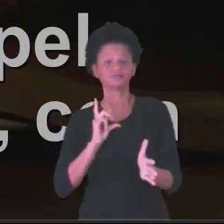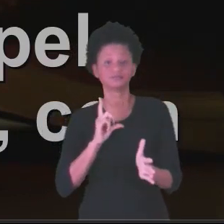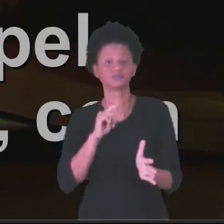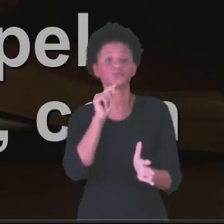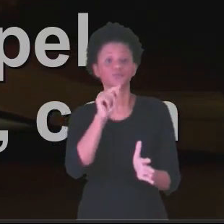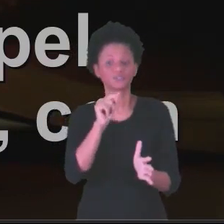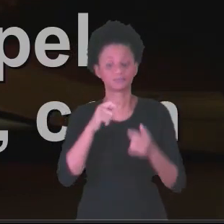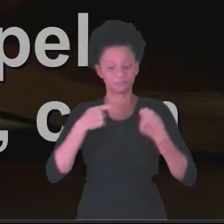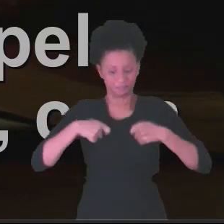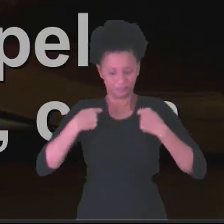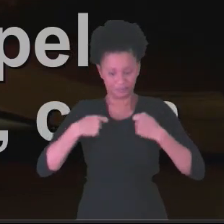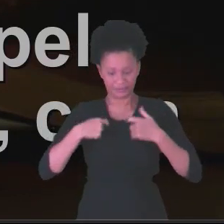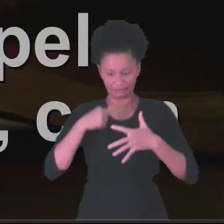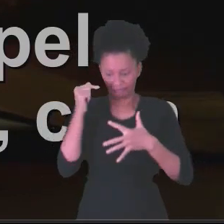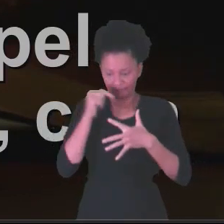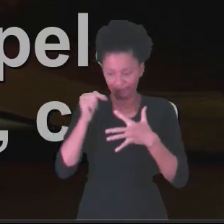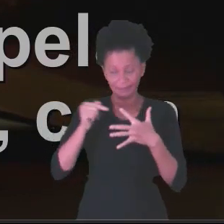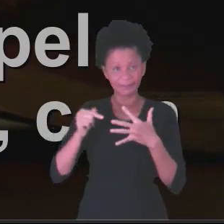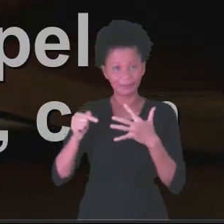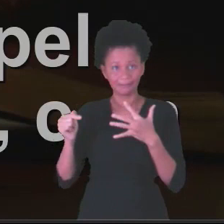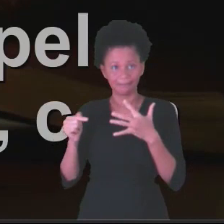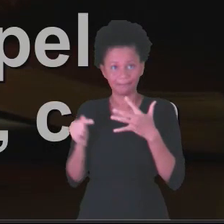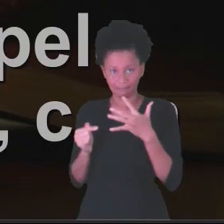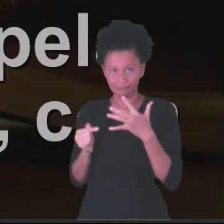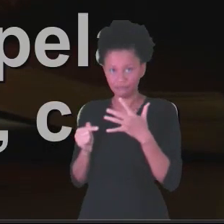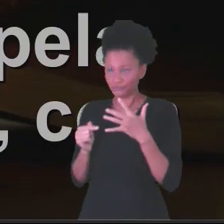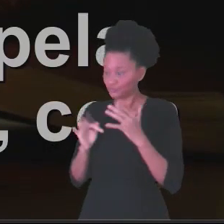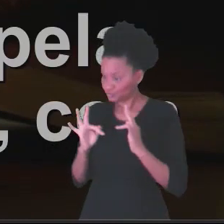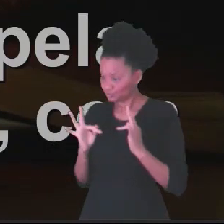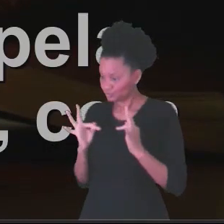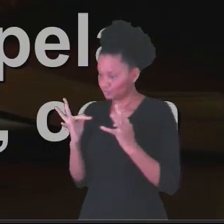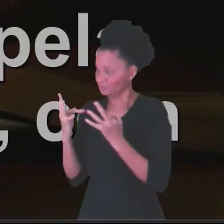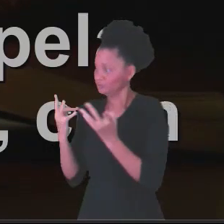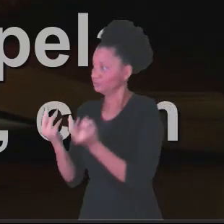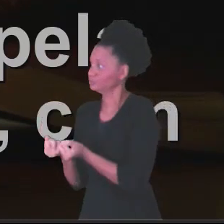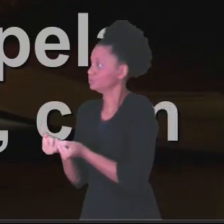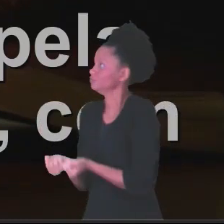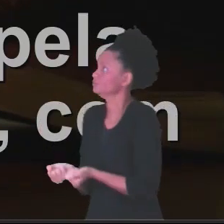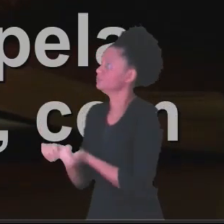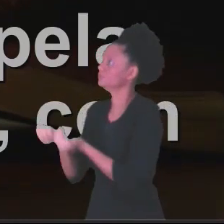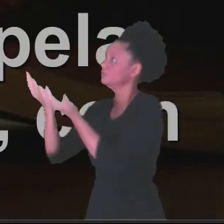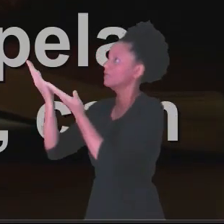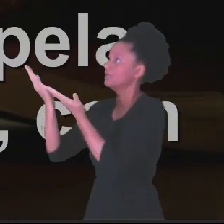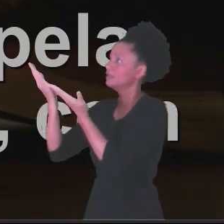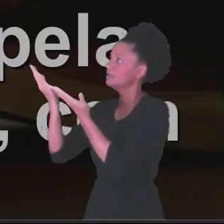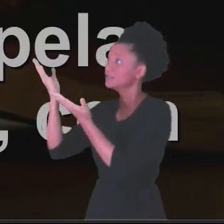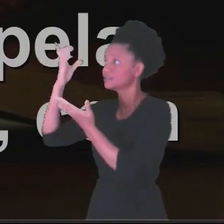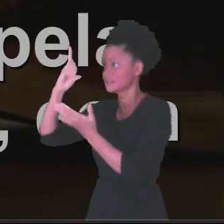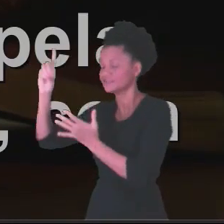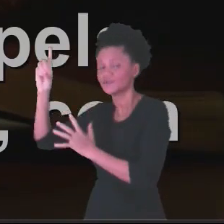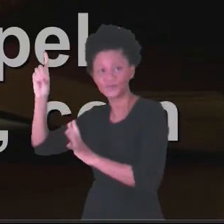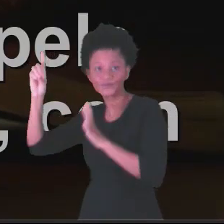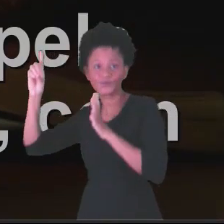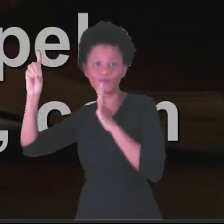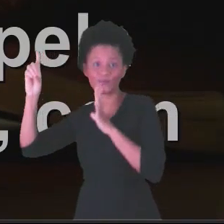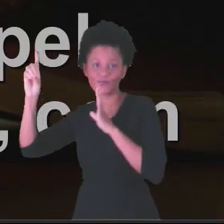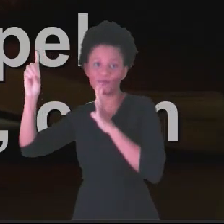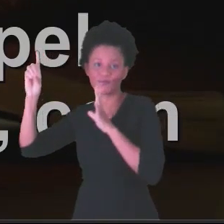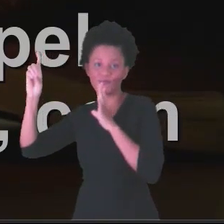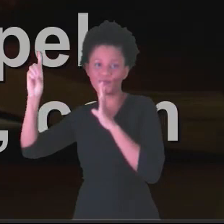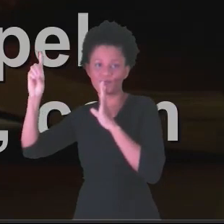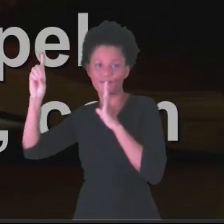petições olá sejam em tudo conhecidas diante de deus